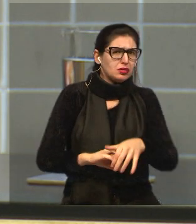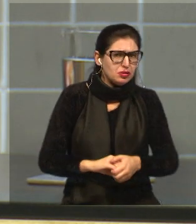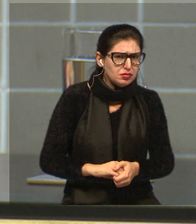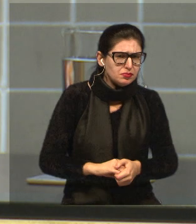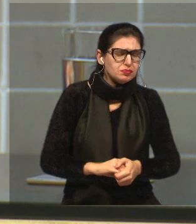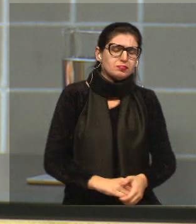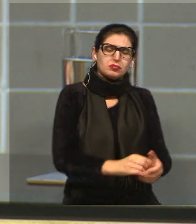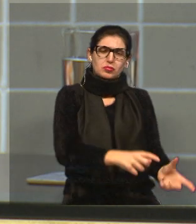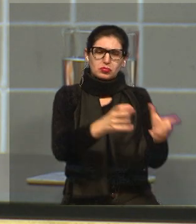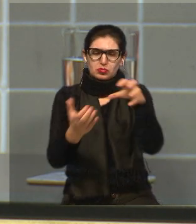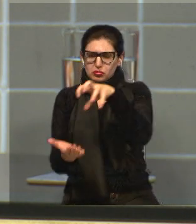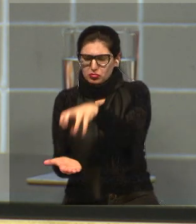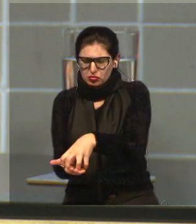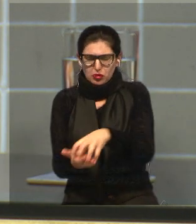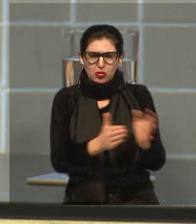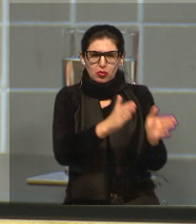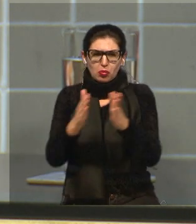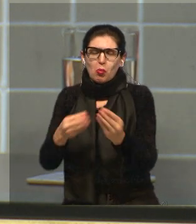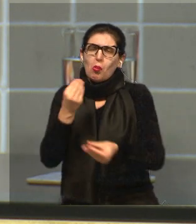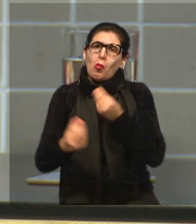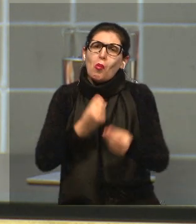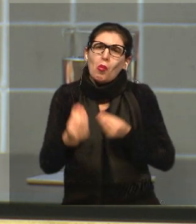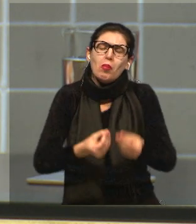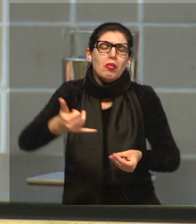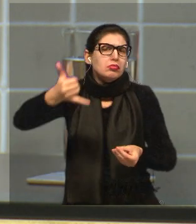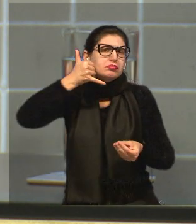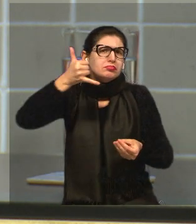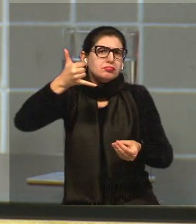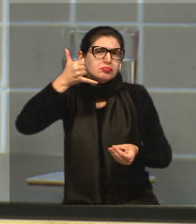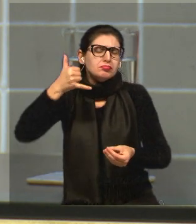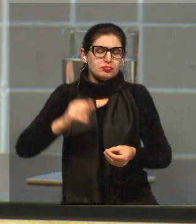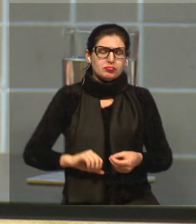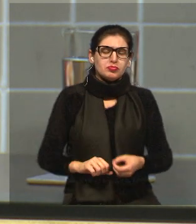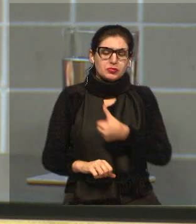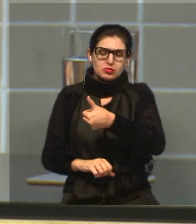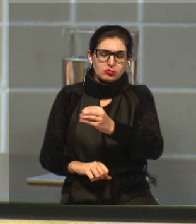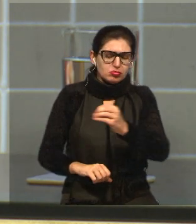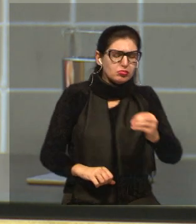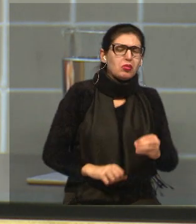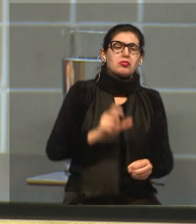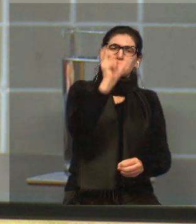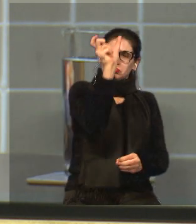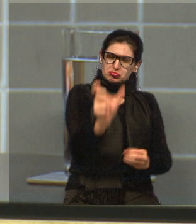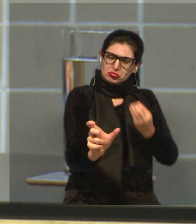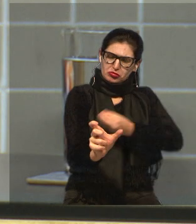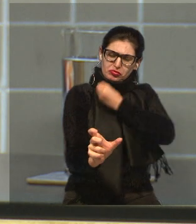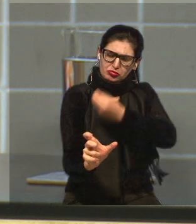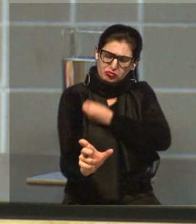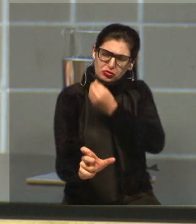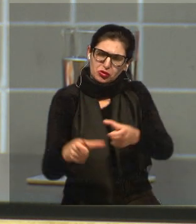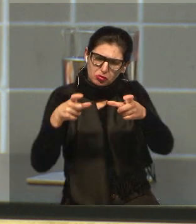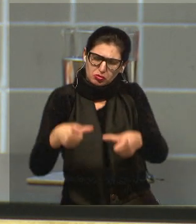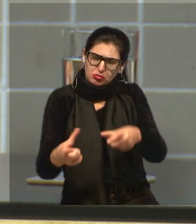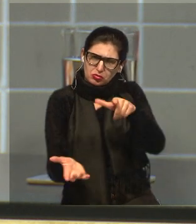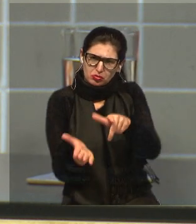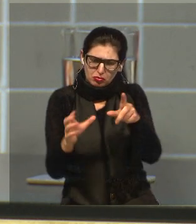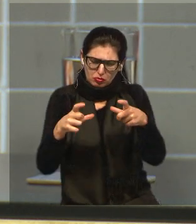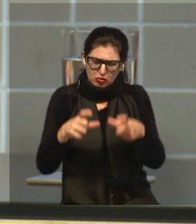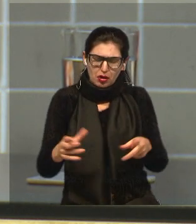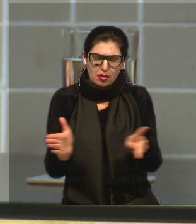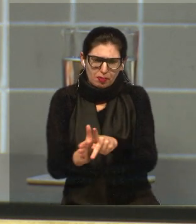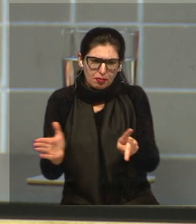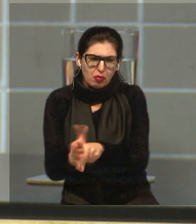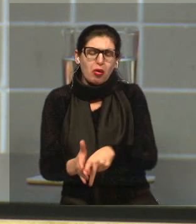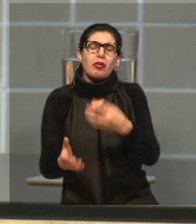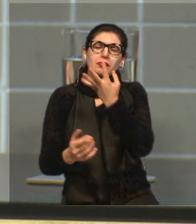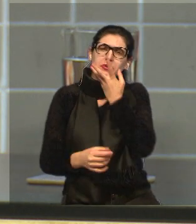pode ocorrer por telefone, pelo Disque 100, pessoalmente, pelas entidades, pelas